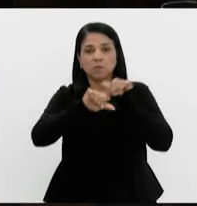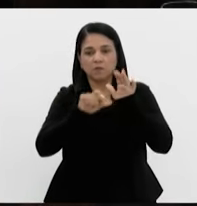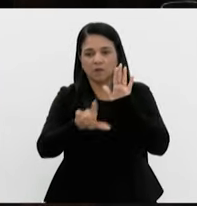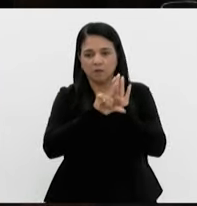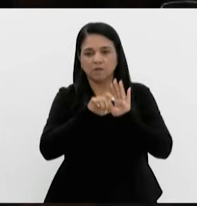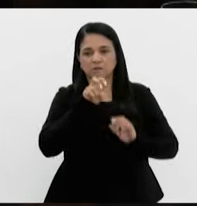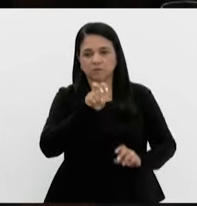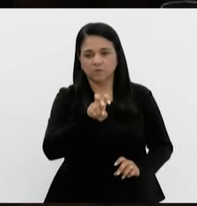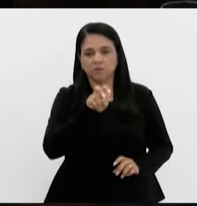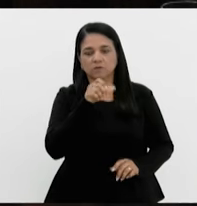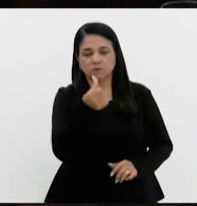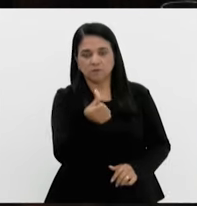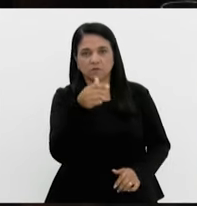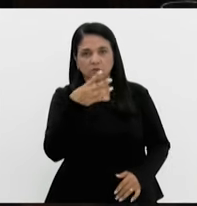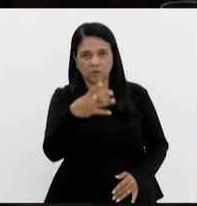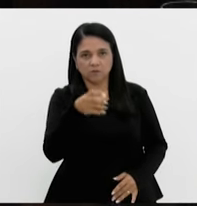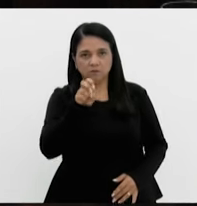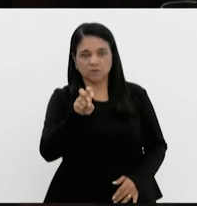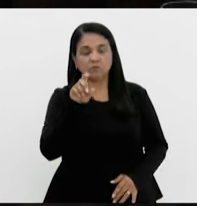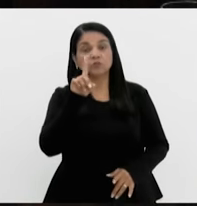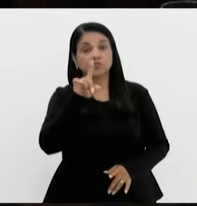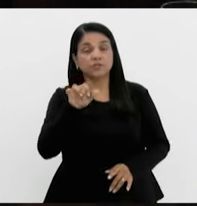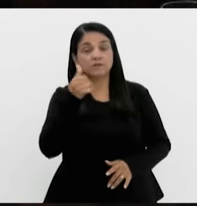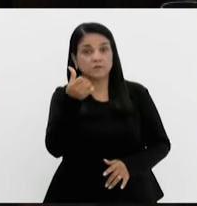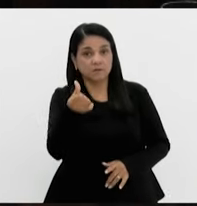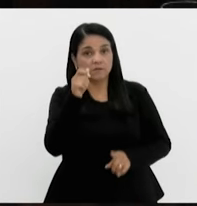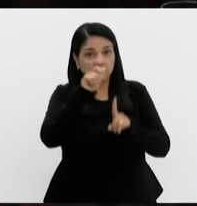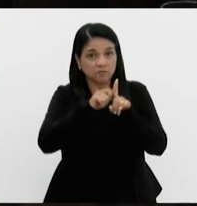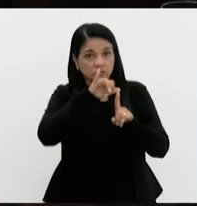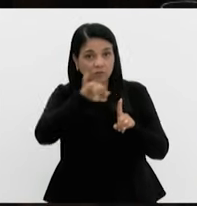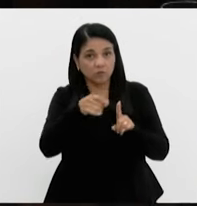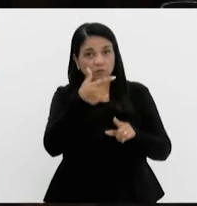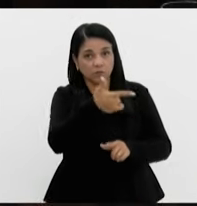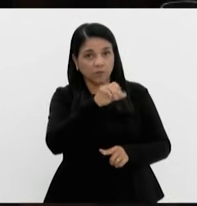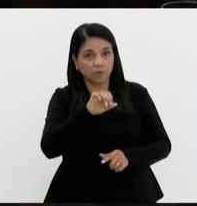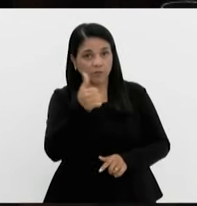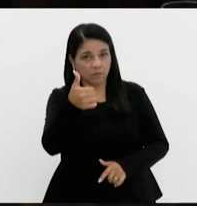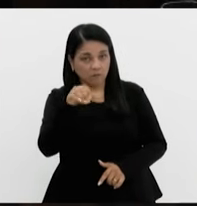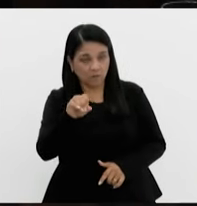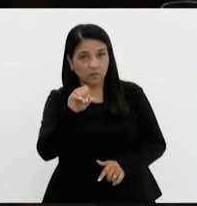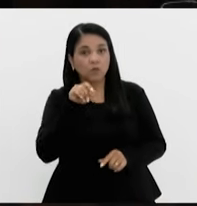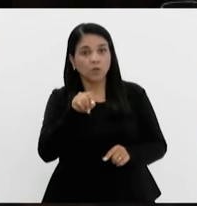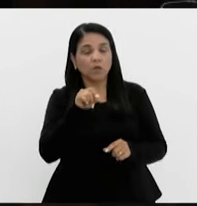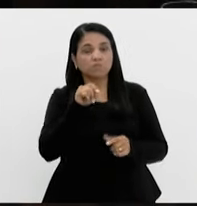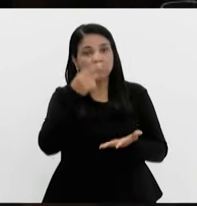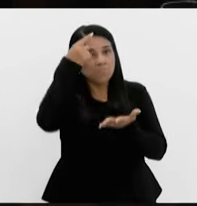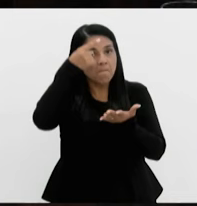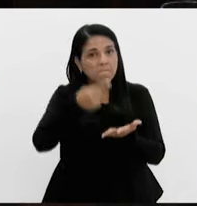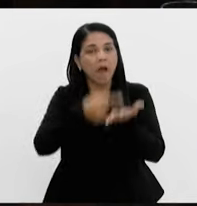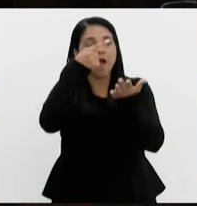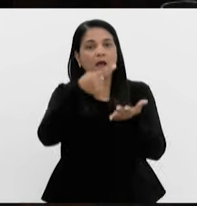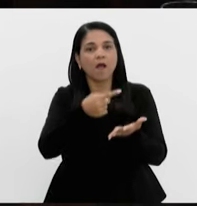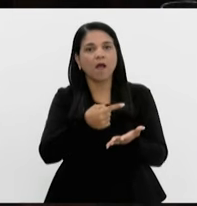2564/2021 45 de 6 de janeiro de 2010 que consolida